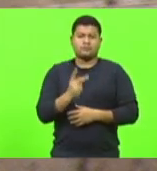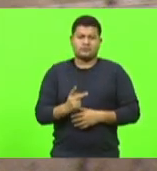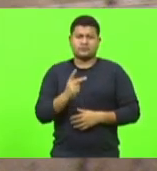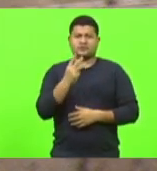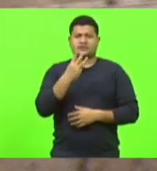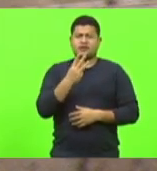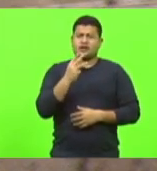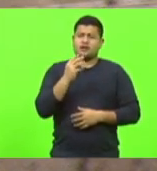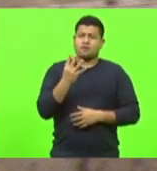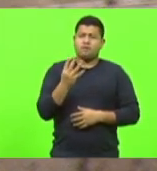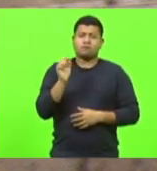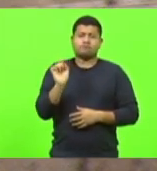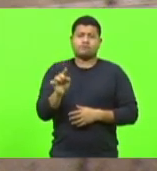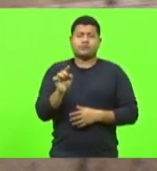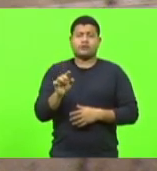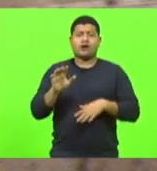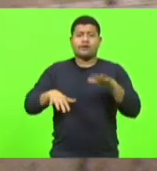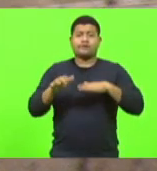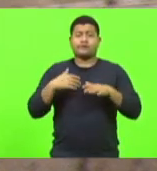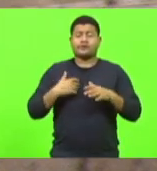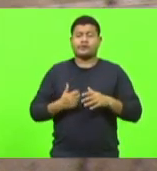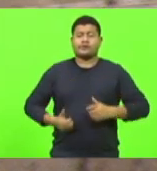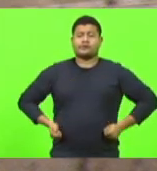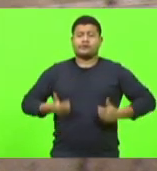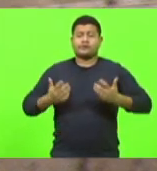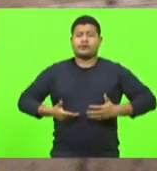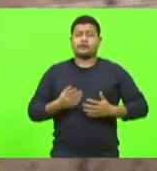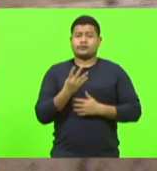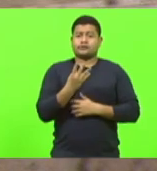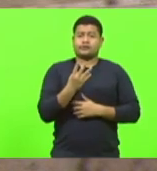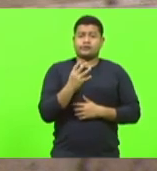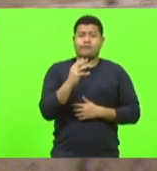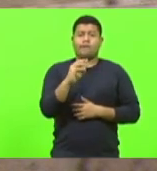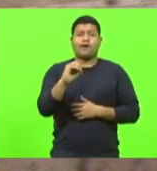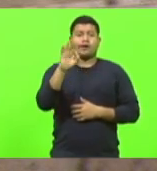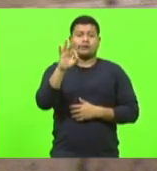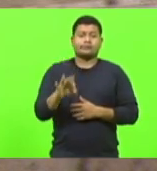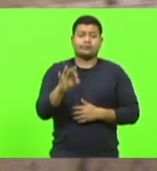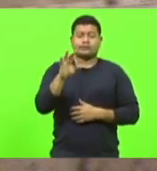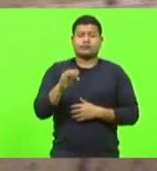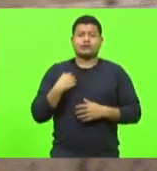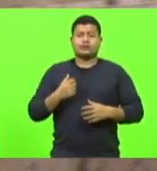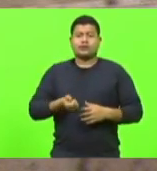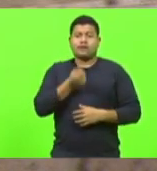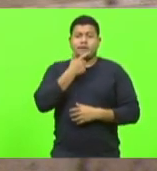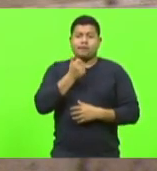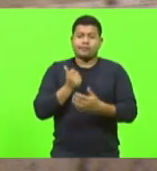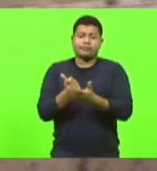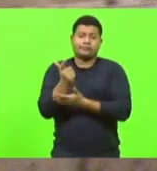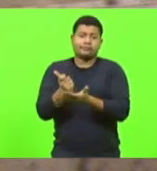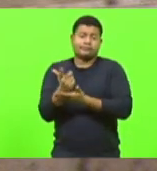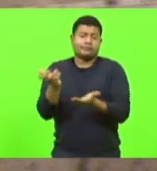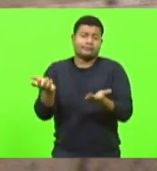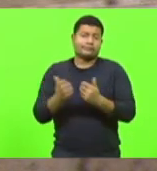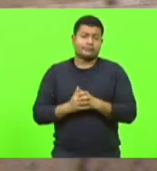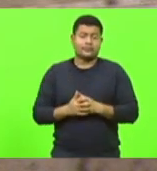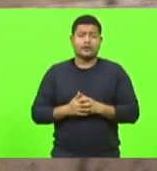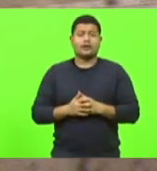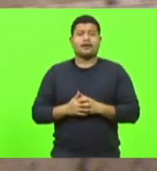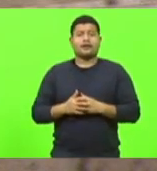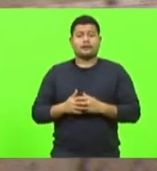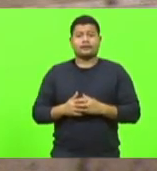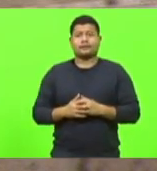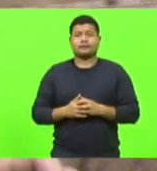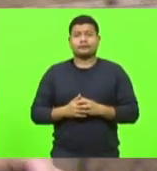lá às vezes gasta trinta quarenta por cento disso em medicamento Então tem um pouquinho de sensibilidade com esses que ganha um